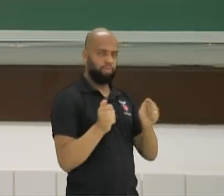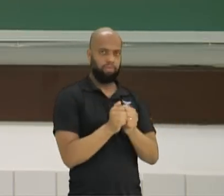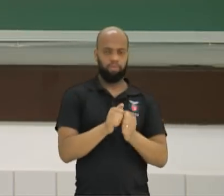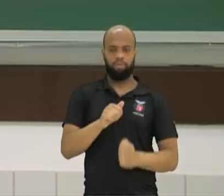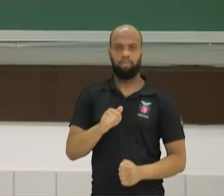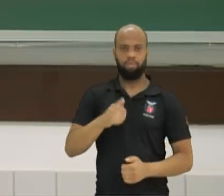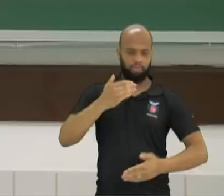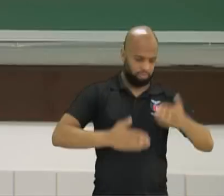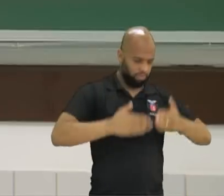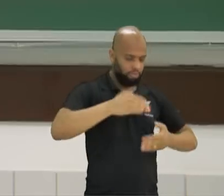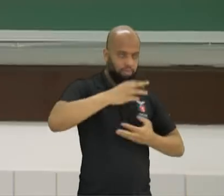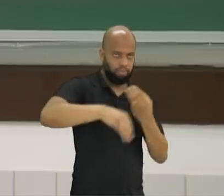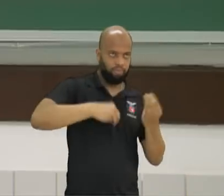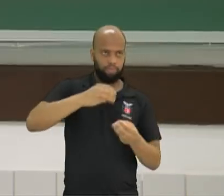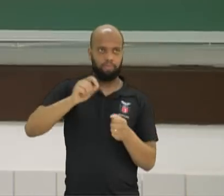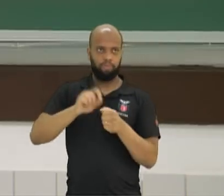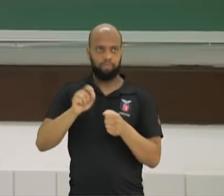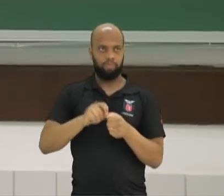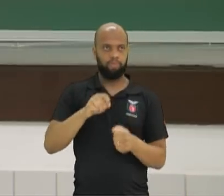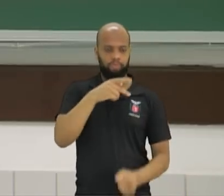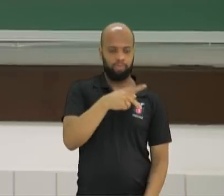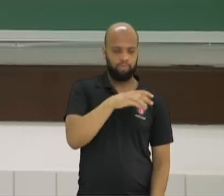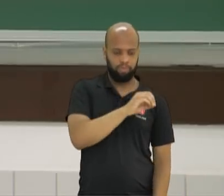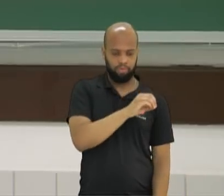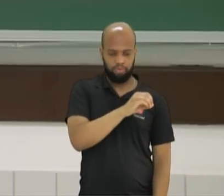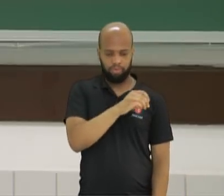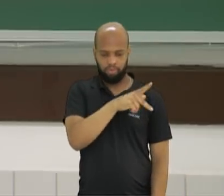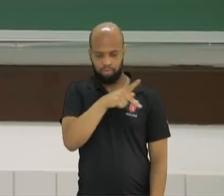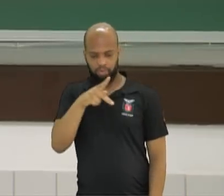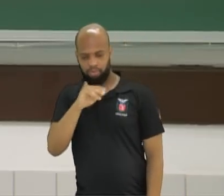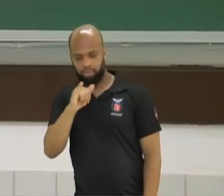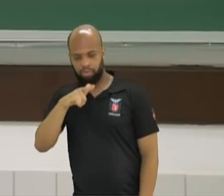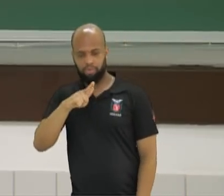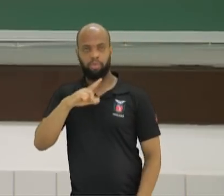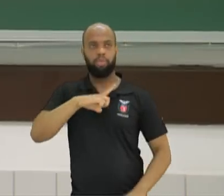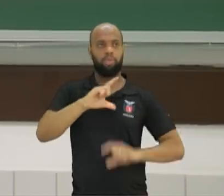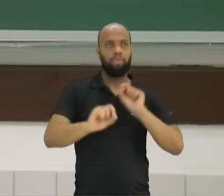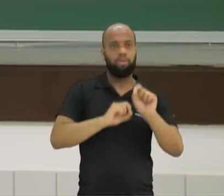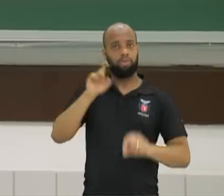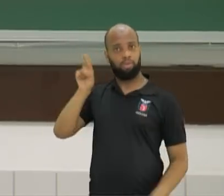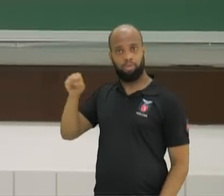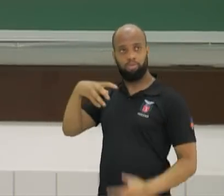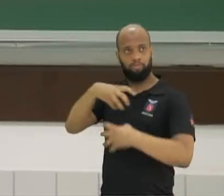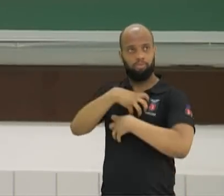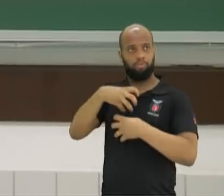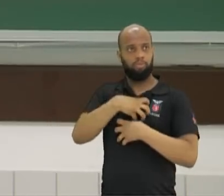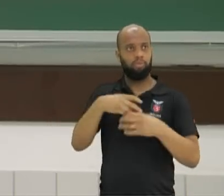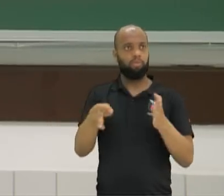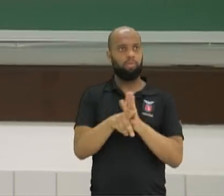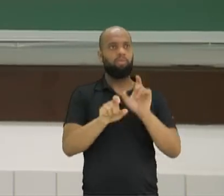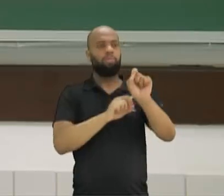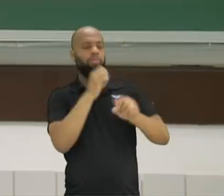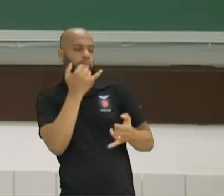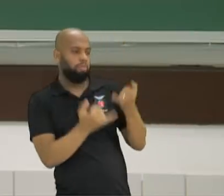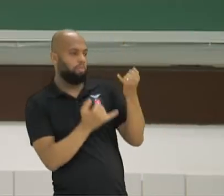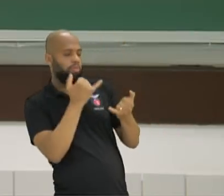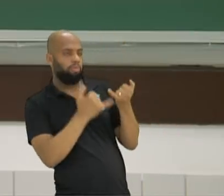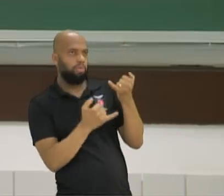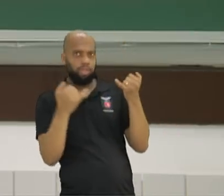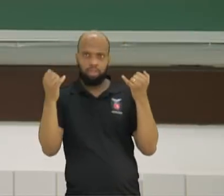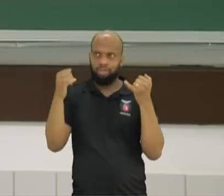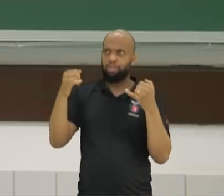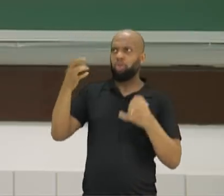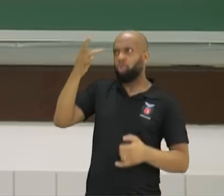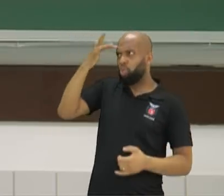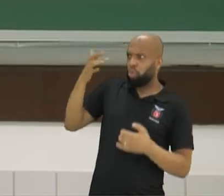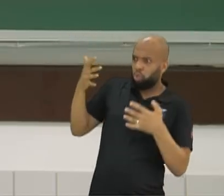robô. Então, o robô, o manequim, ele é um estilo de dança ilusionista, confundido às vezes